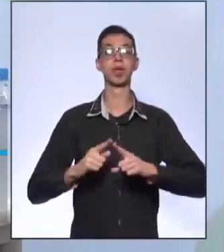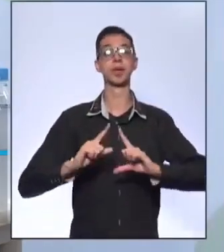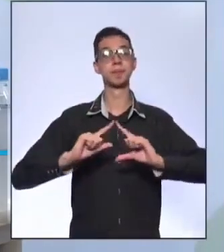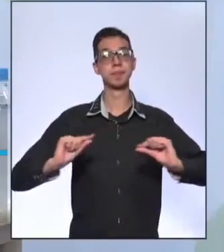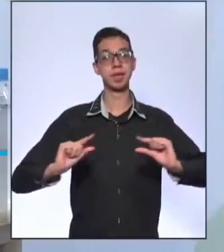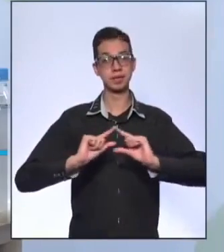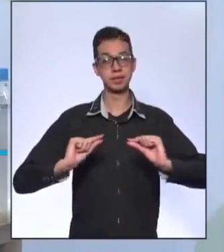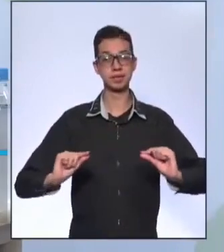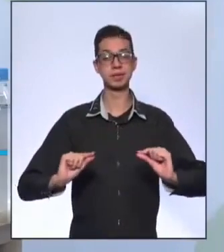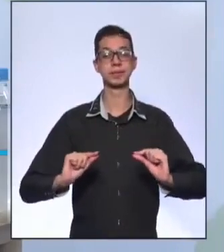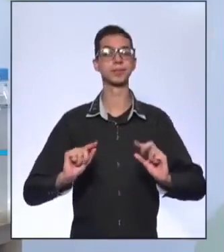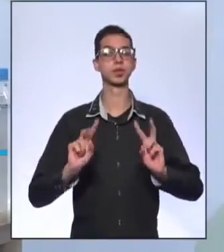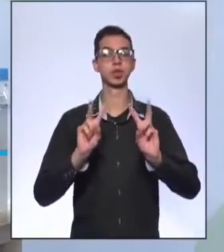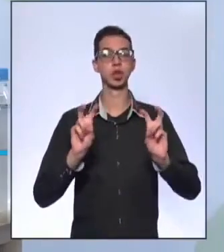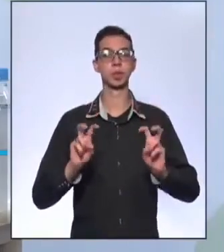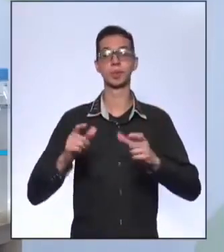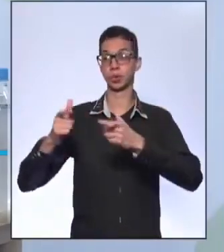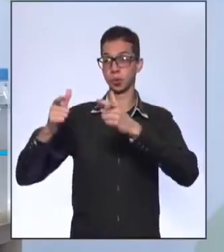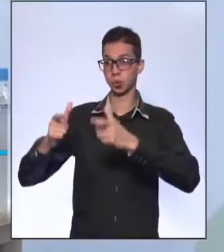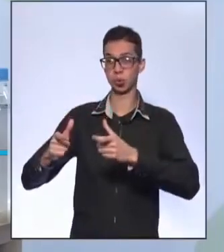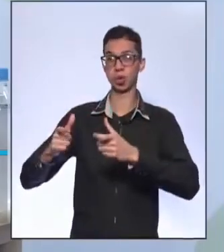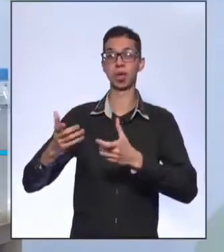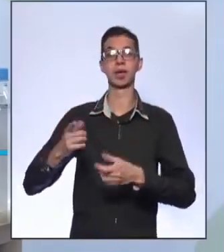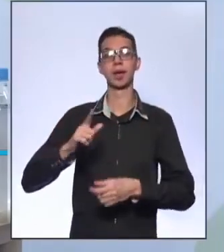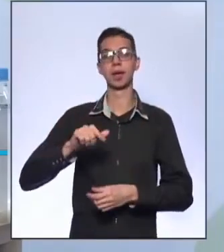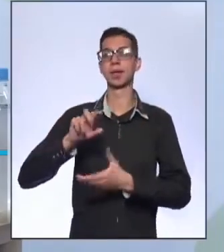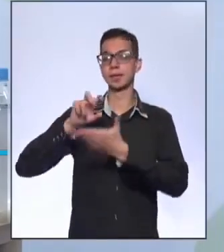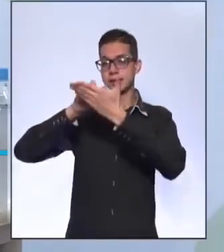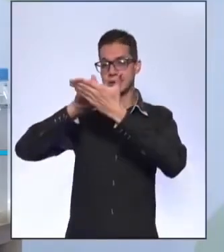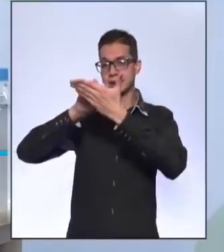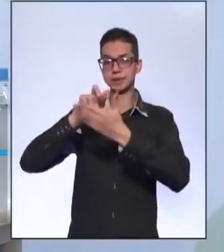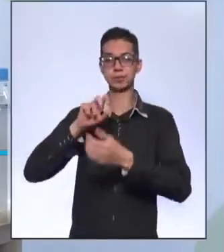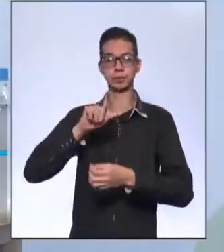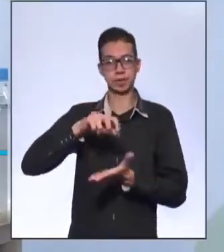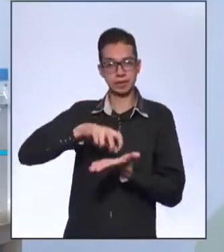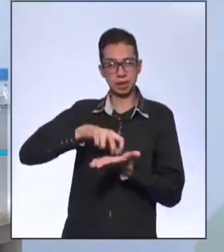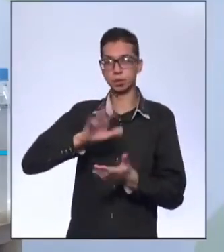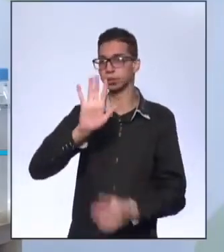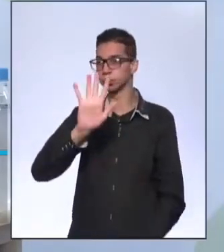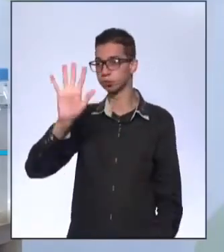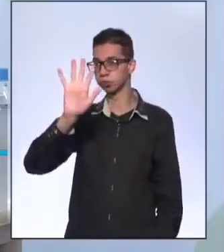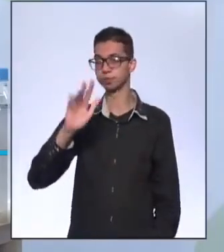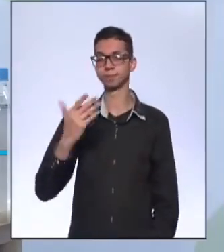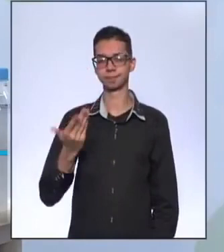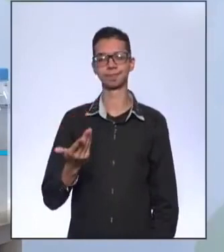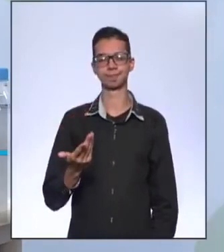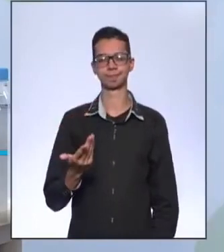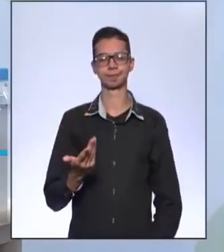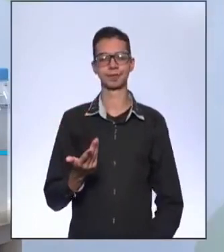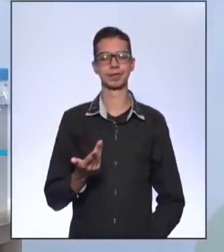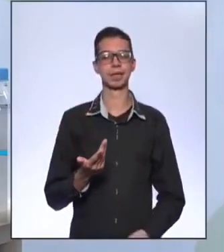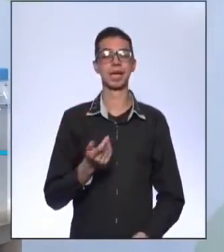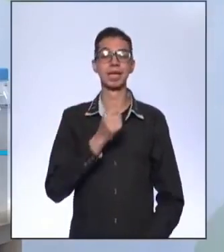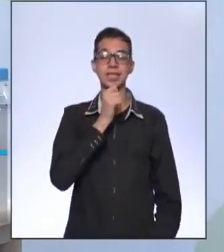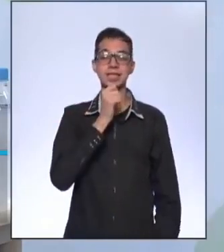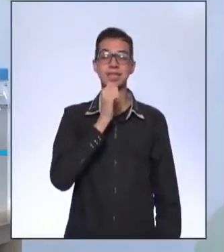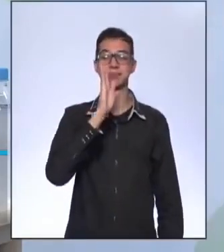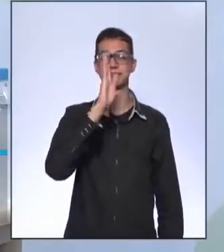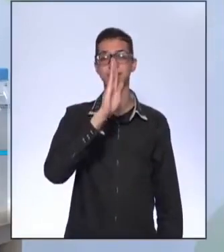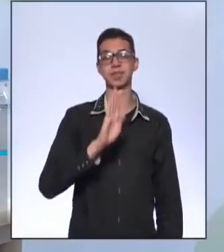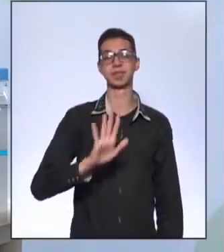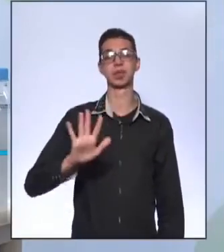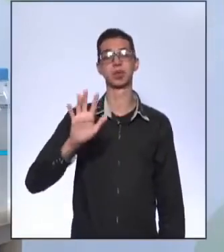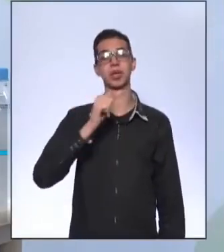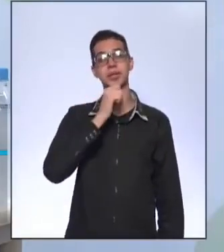porque suas até de localização na região central na então tem vários aspectos aí porque ainda o Brasil ainda